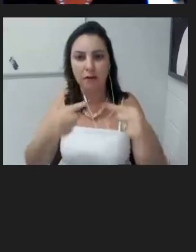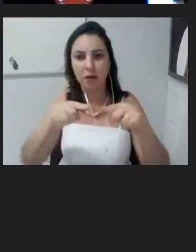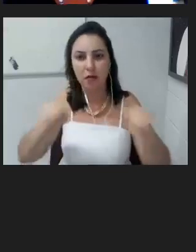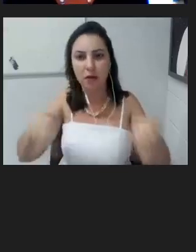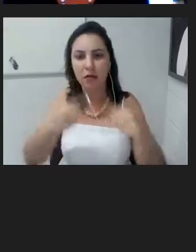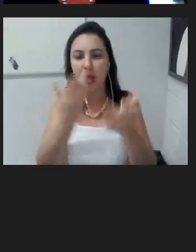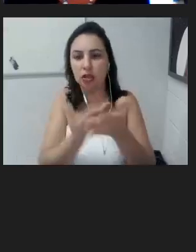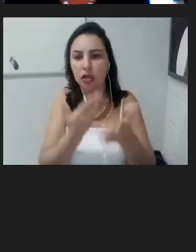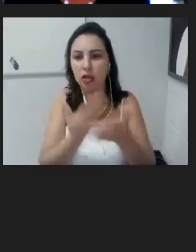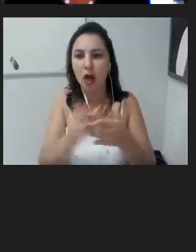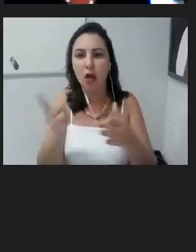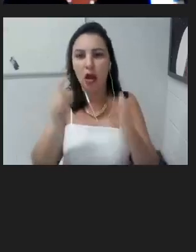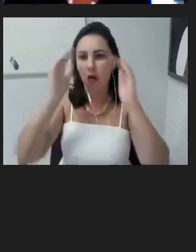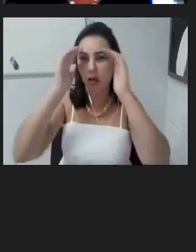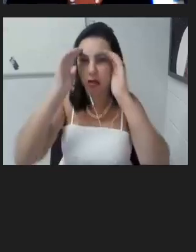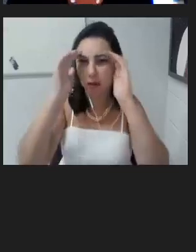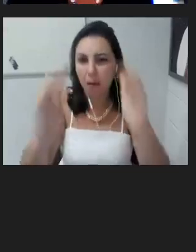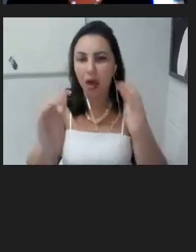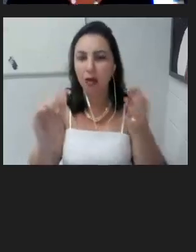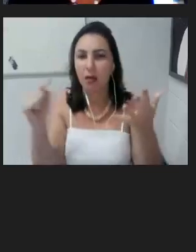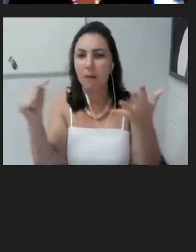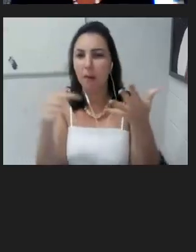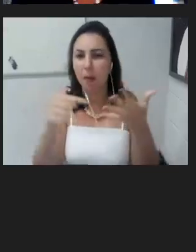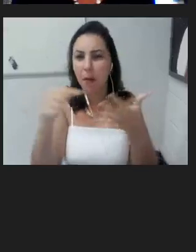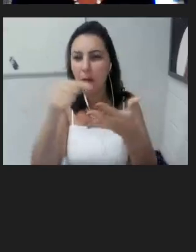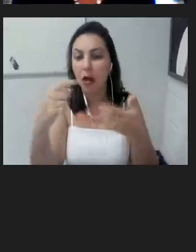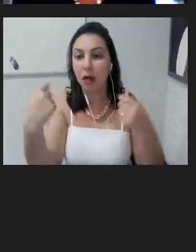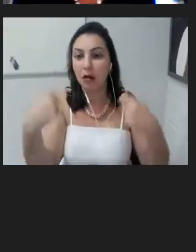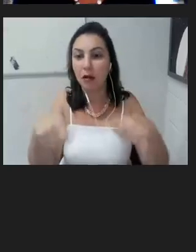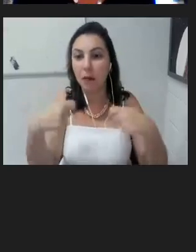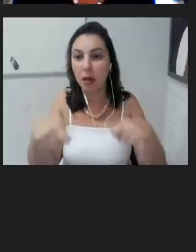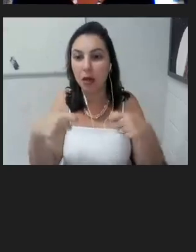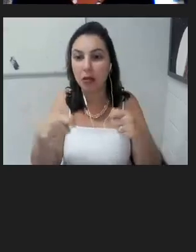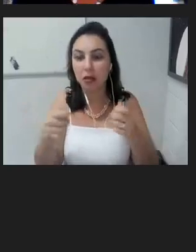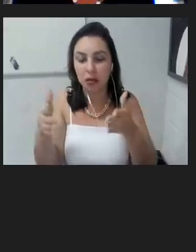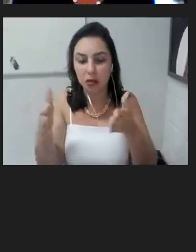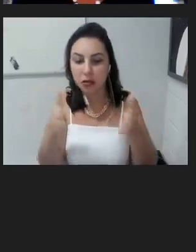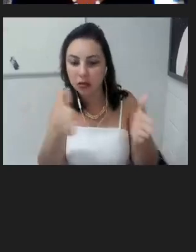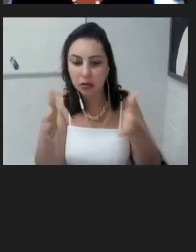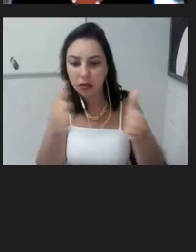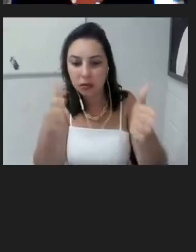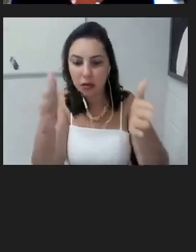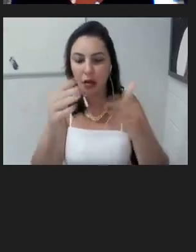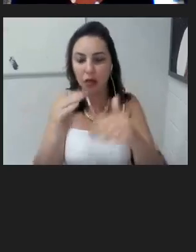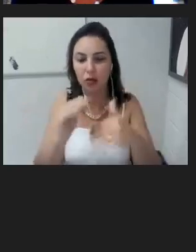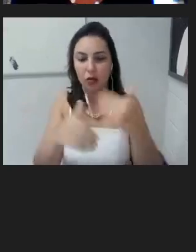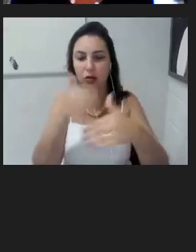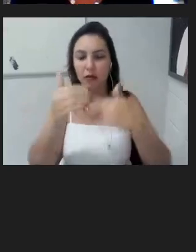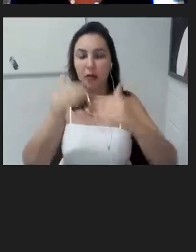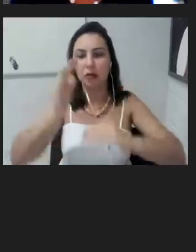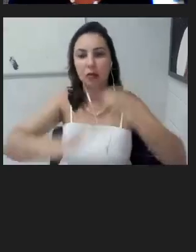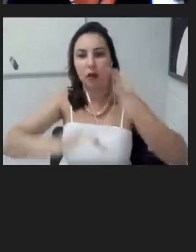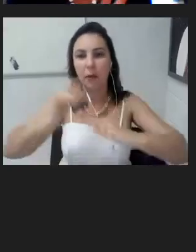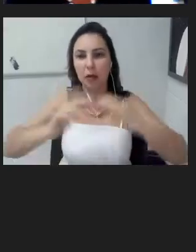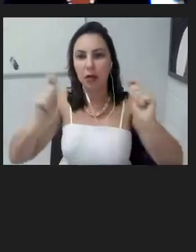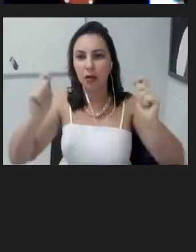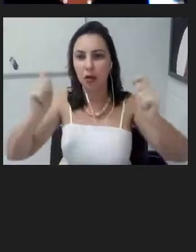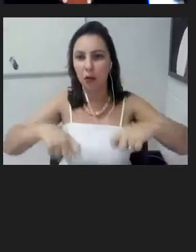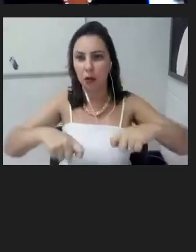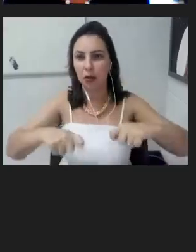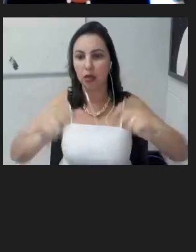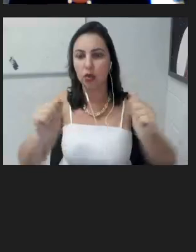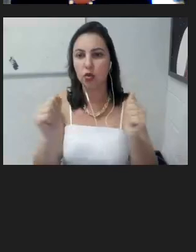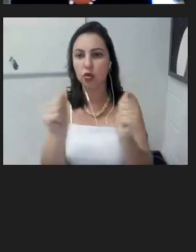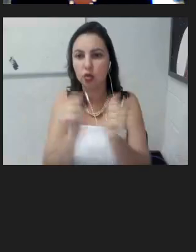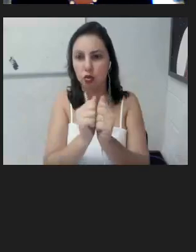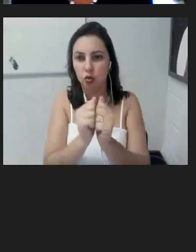não respeita e ele precisa caminhar no seu desenvolvimento dessas habilidades e competências junto